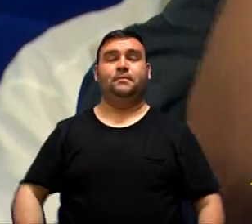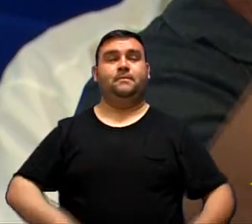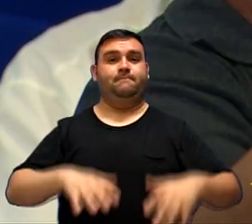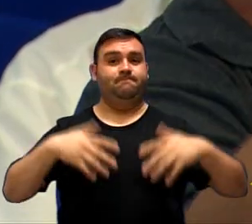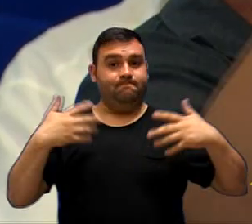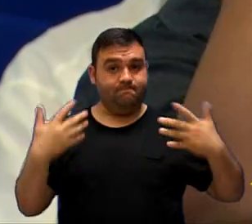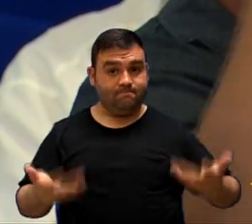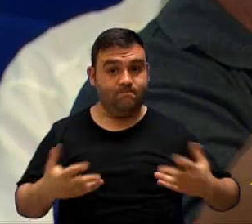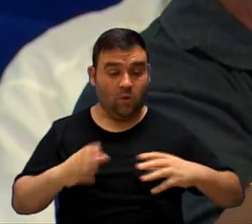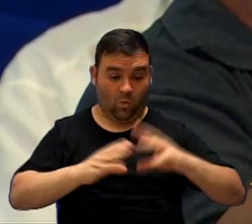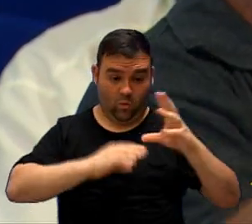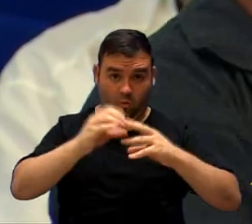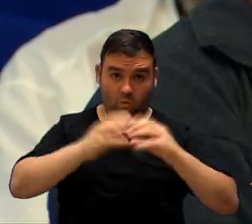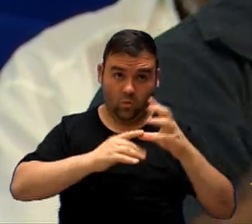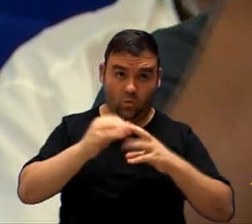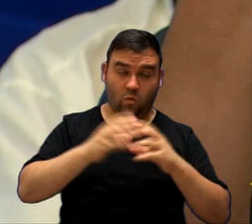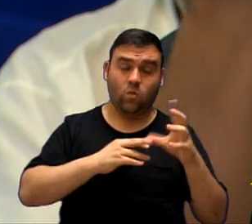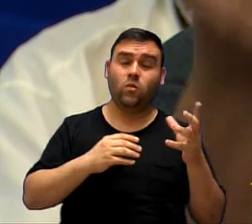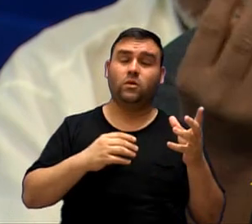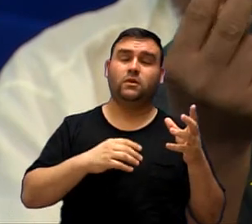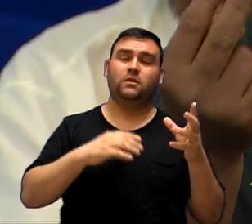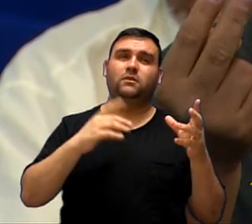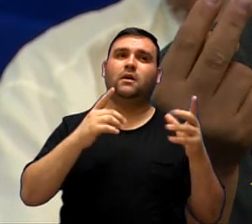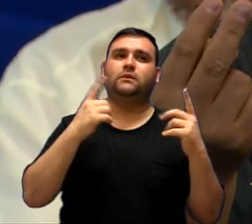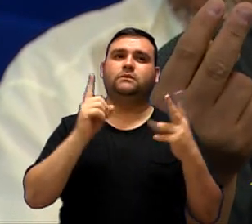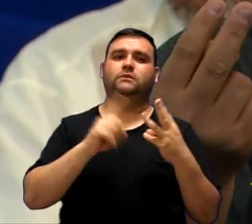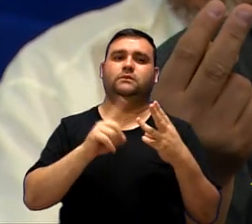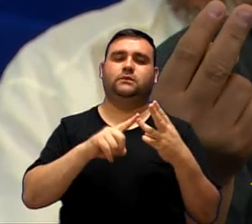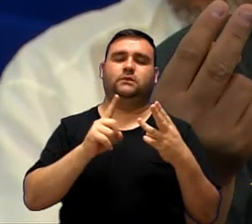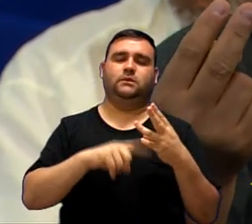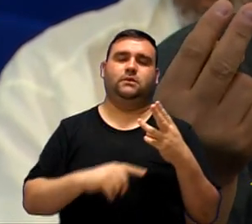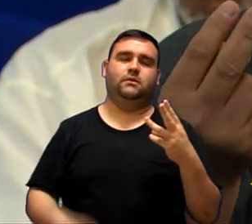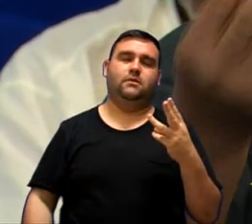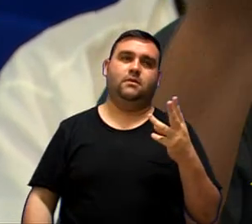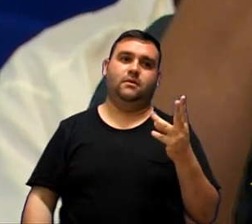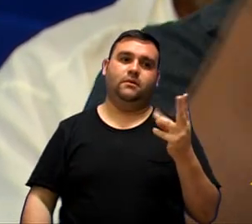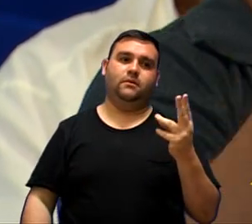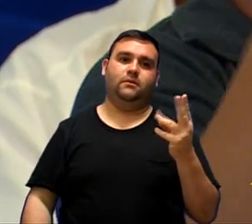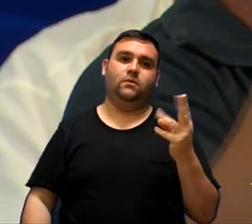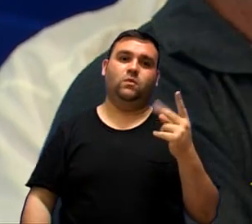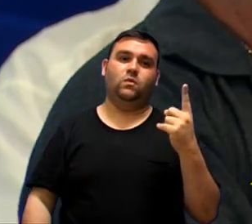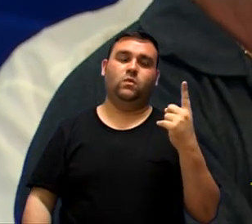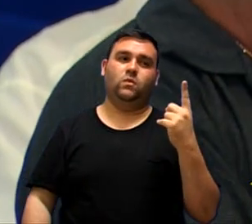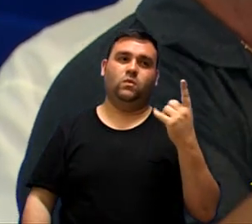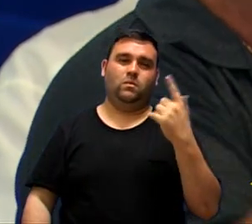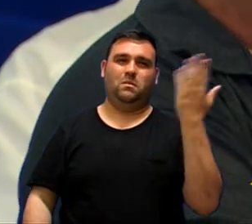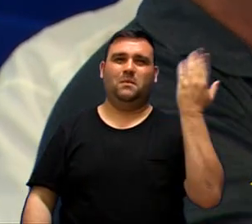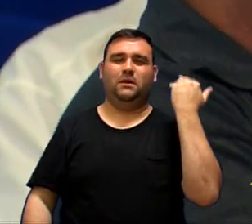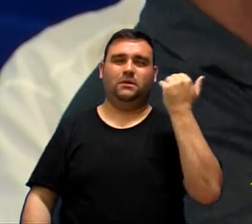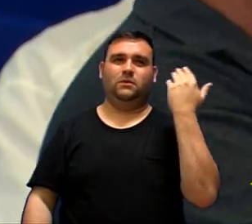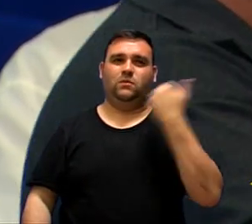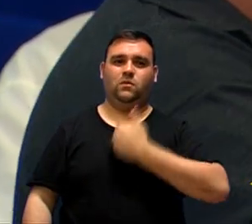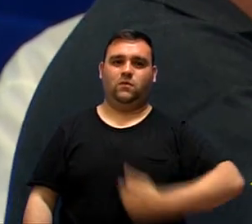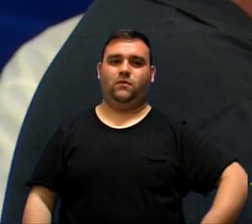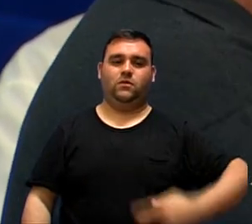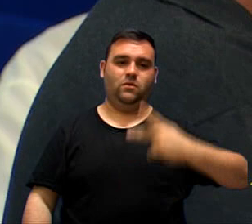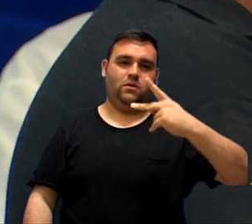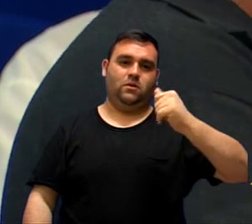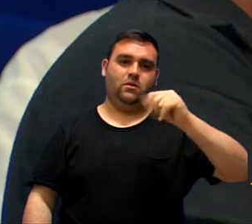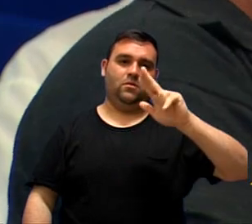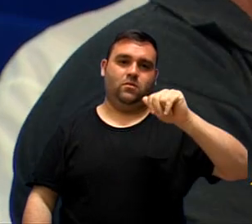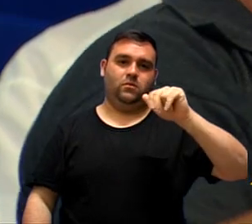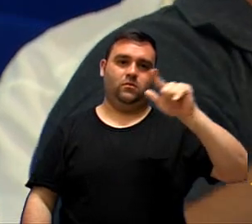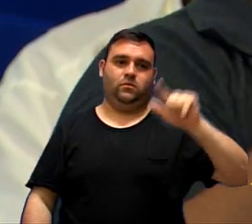Então, concurso, plano de carreira. Terceiro ponto. O último governo, o último ano do governo